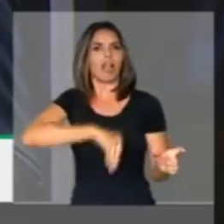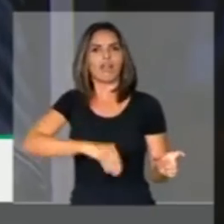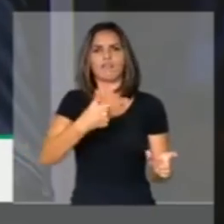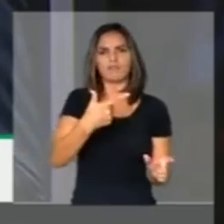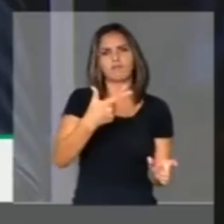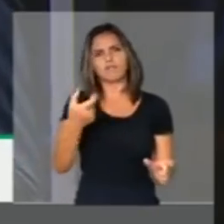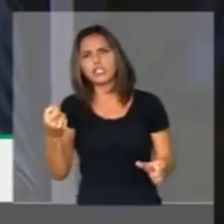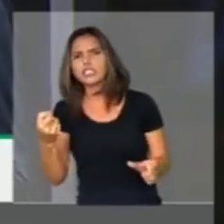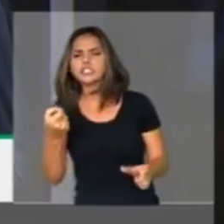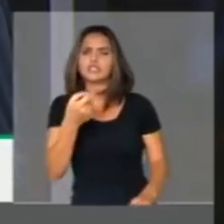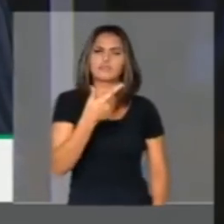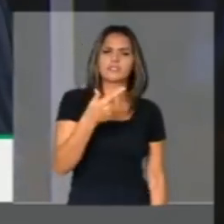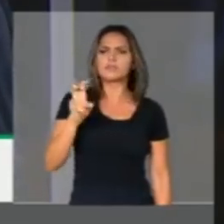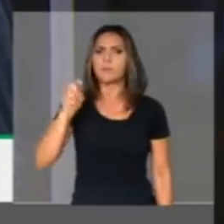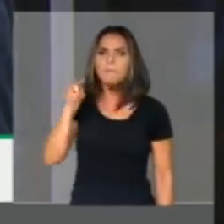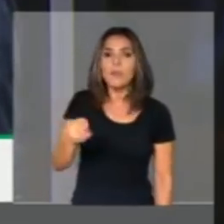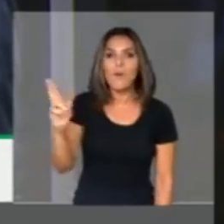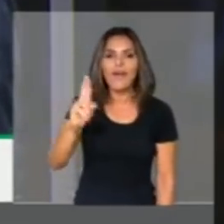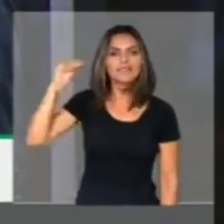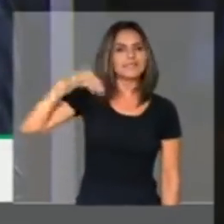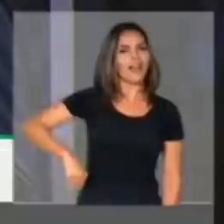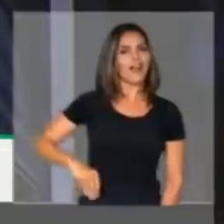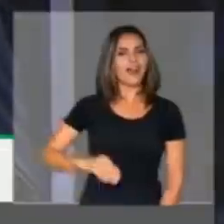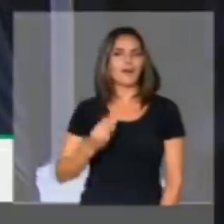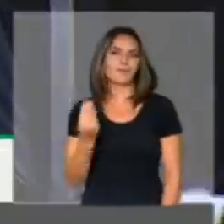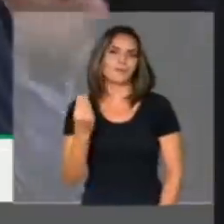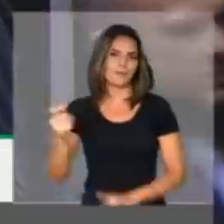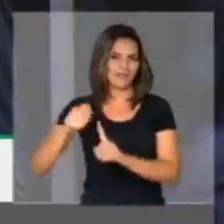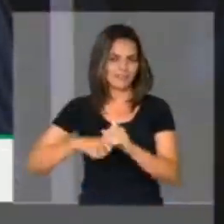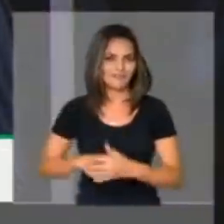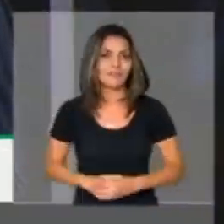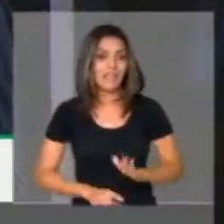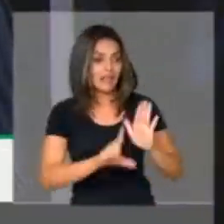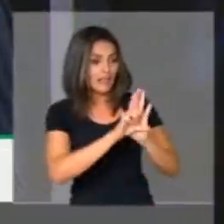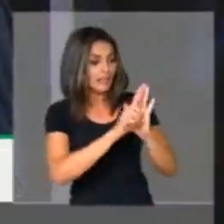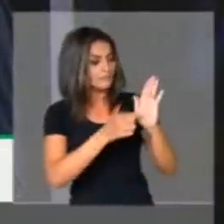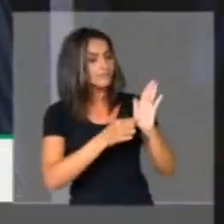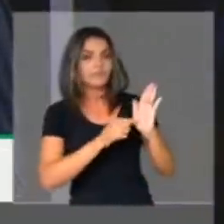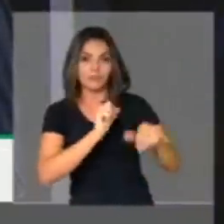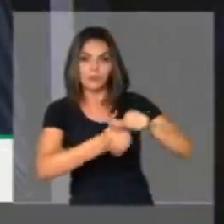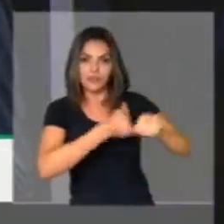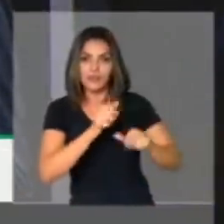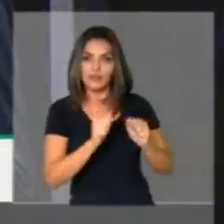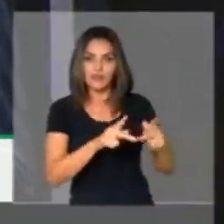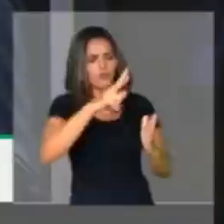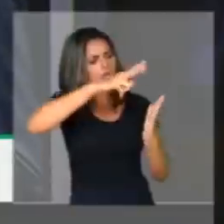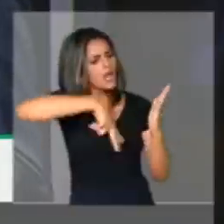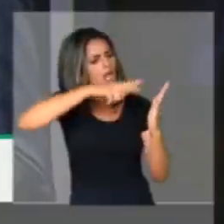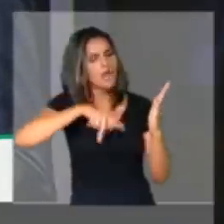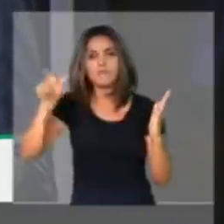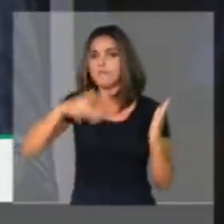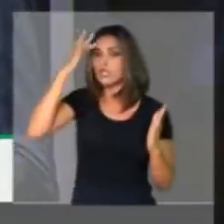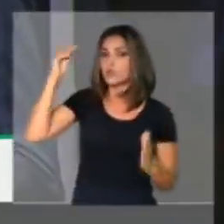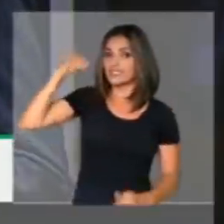seus 20, 25 mil reais por mês. Estudei a reforma, senhora presidente, descobri que para quem recebe um salário